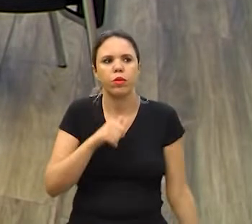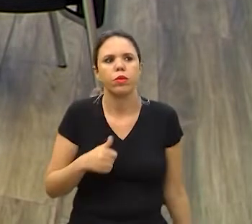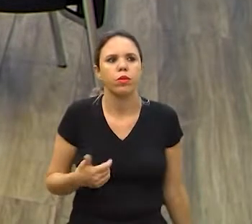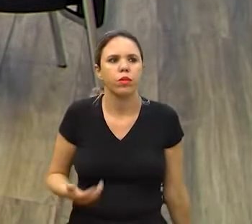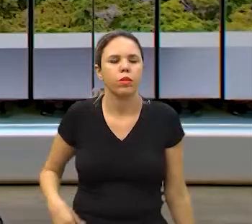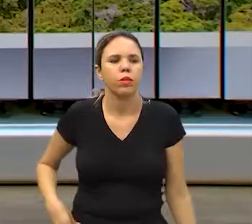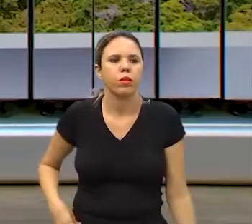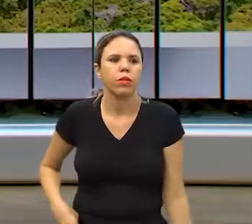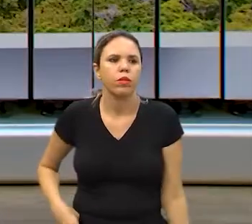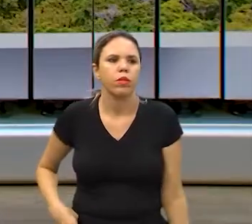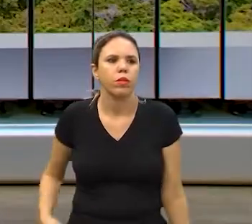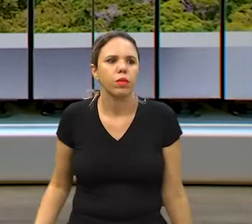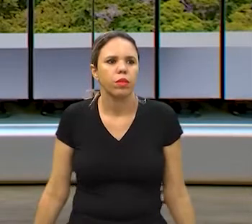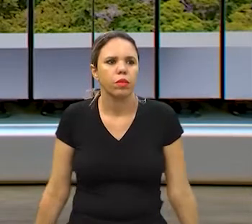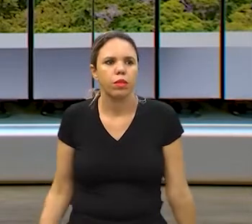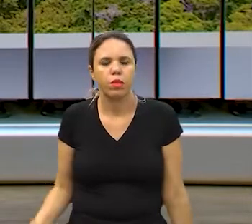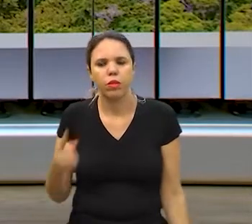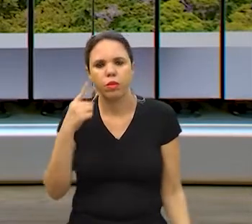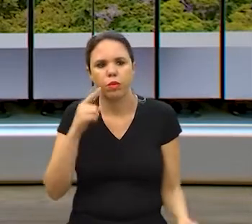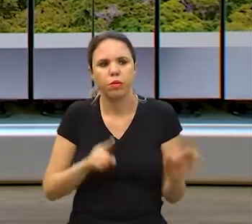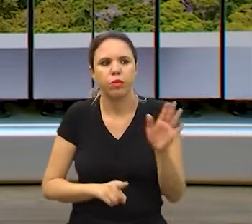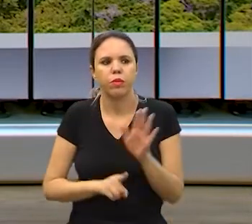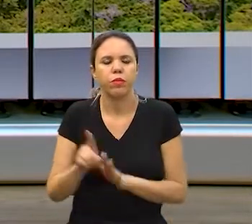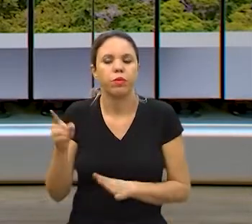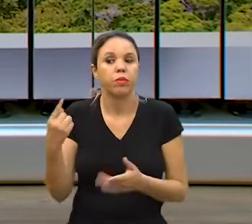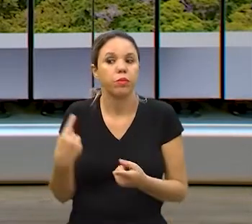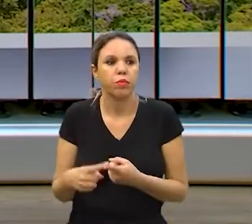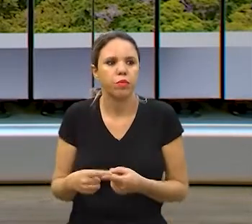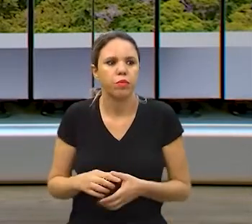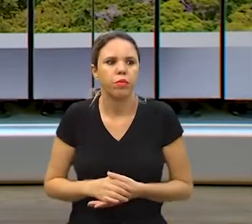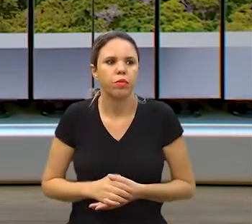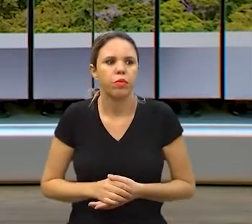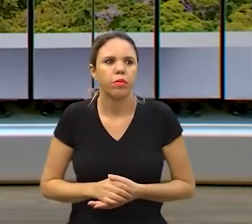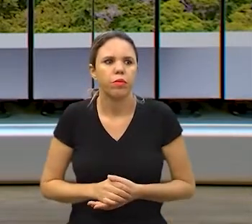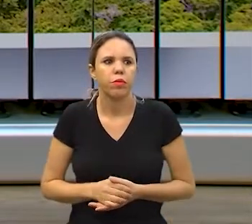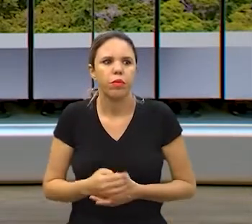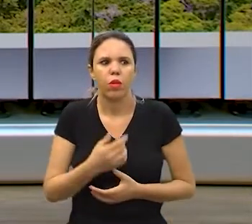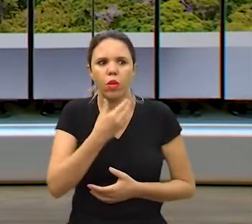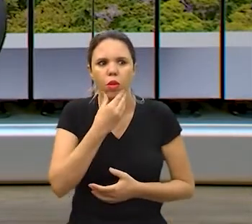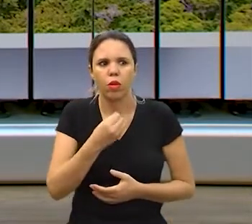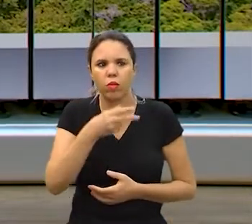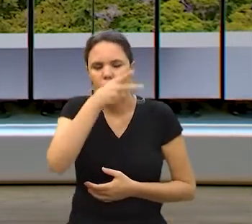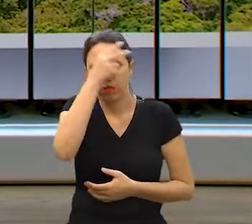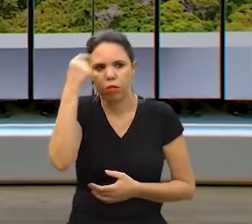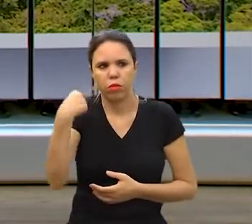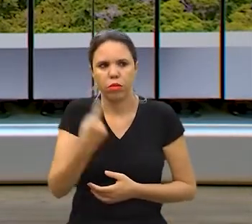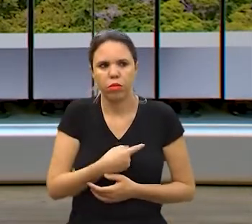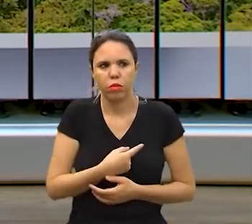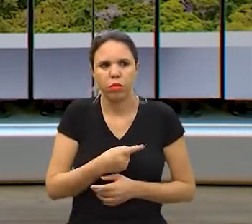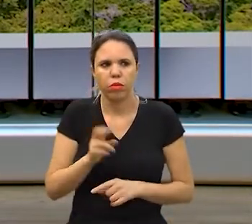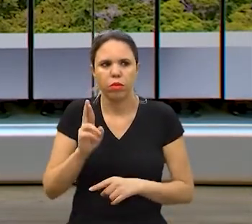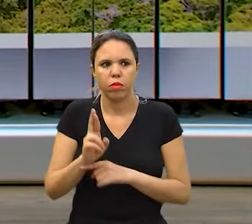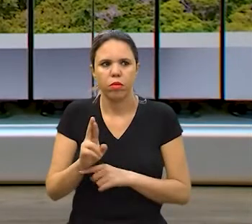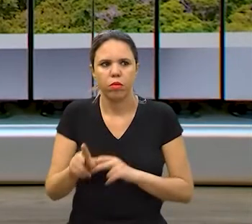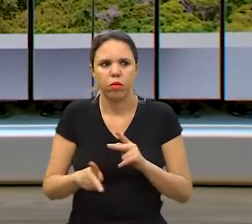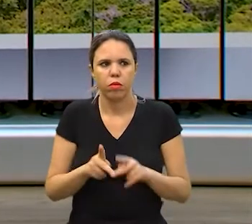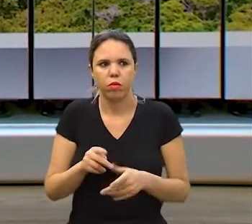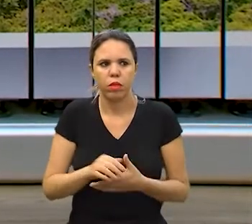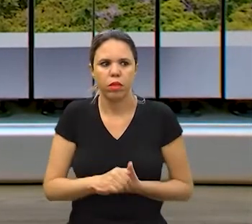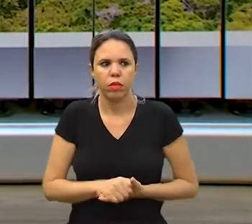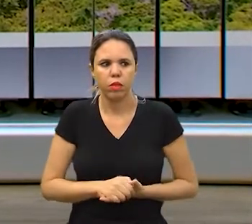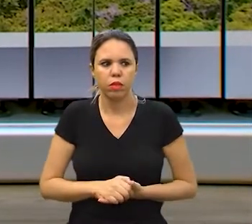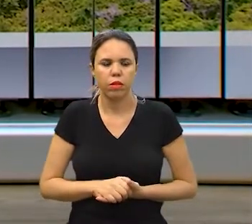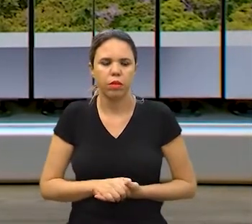mulher. É interessante a sua pergunta, porque como homem público, nós somos uma referência para